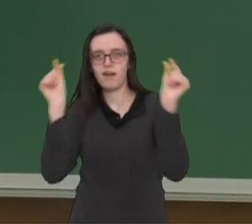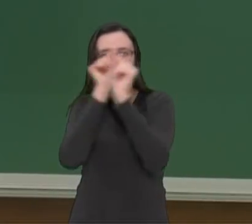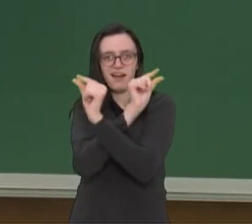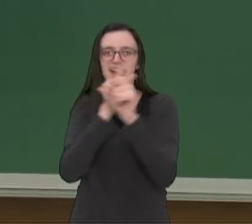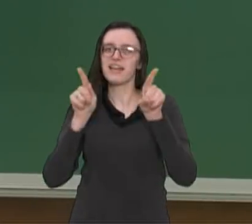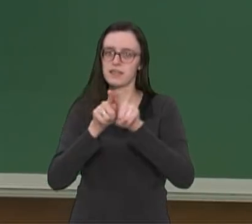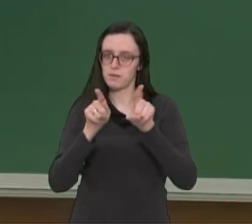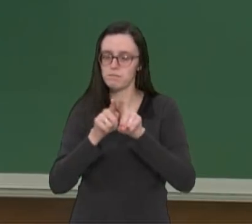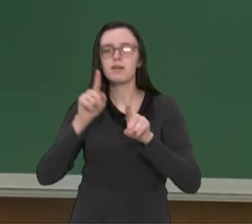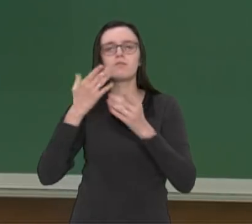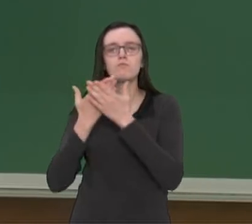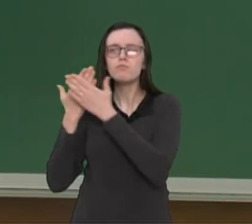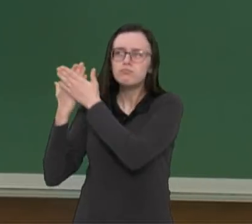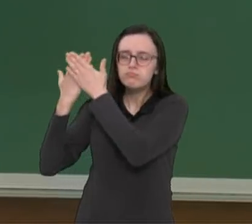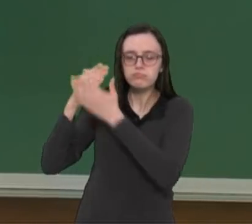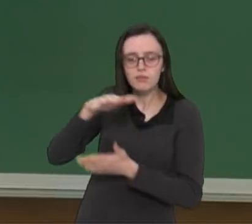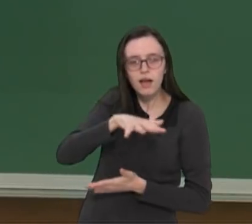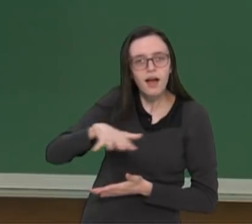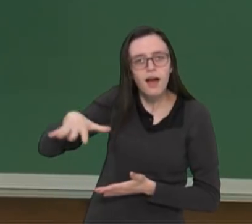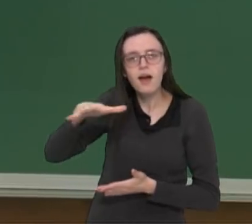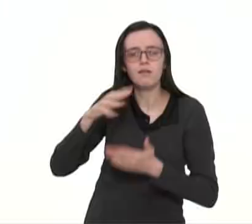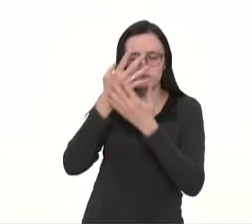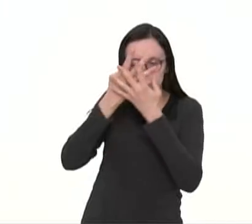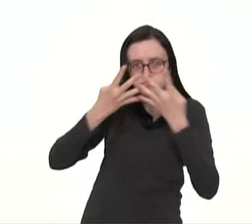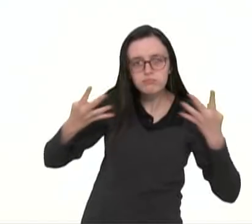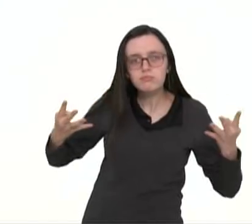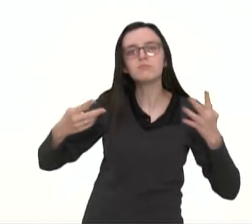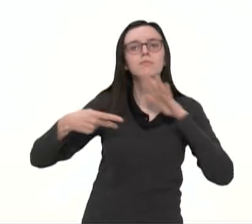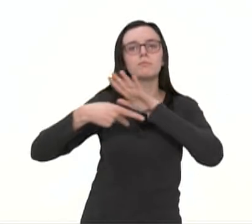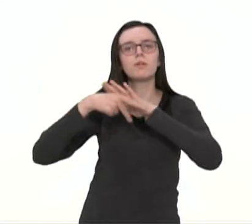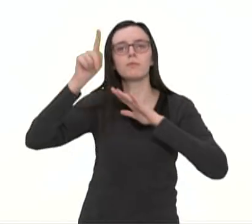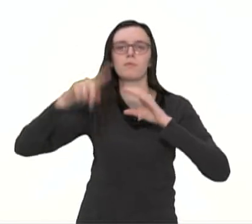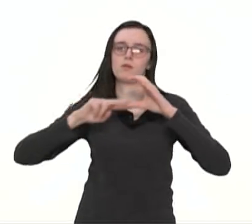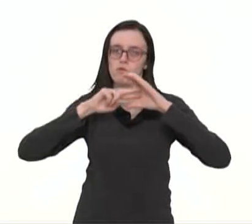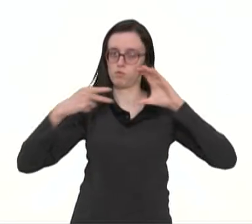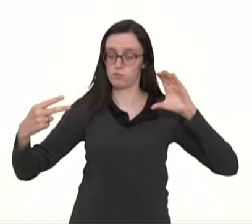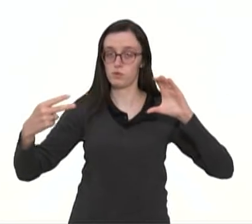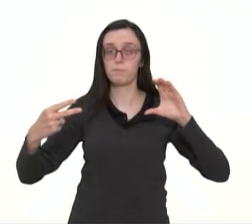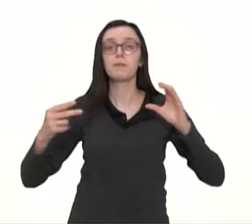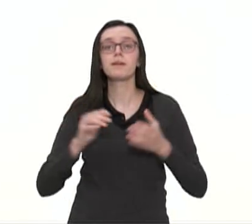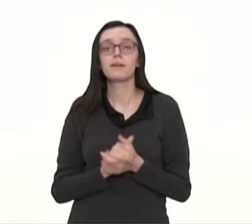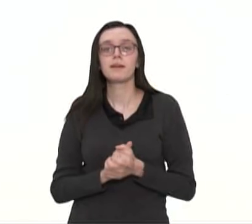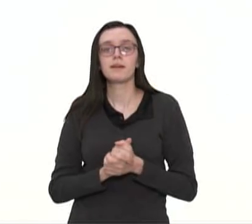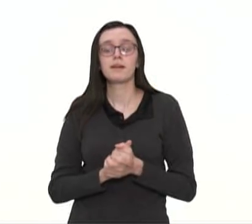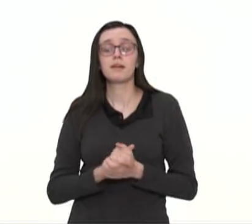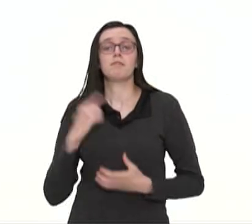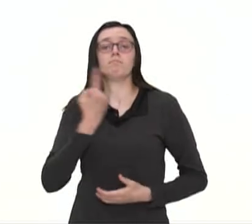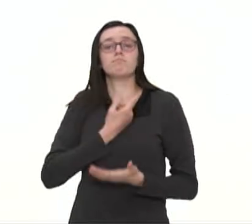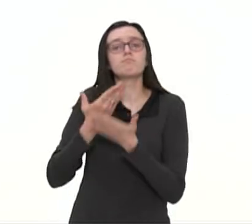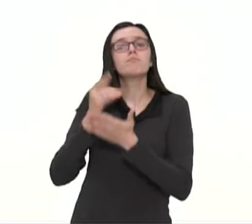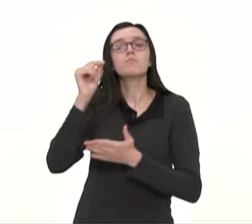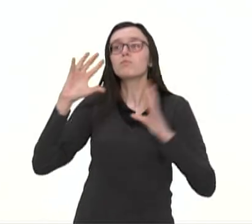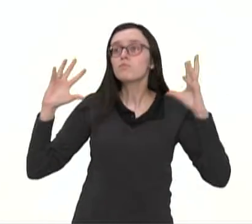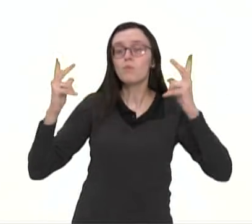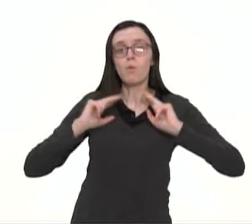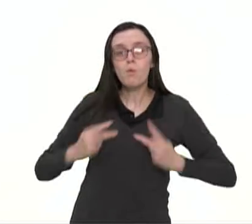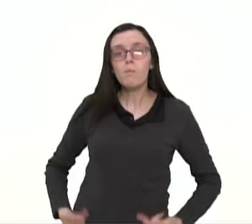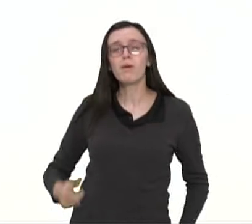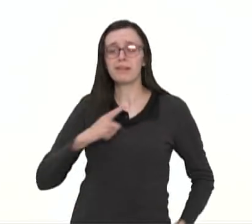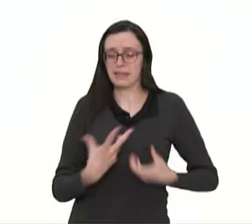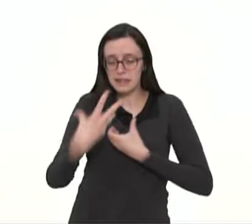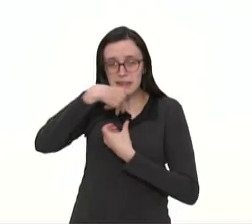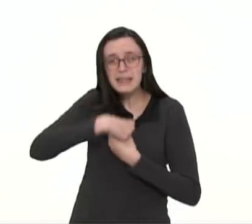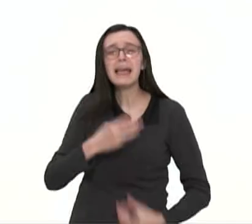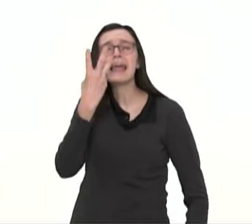cromossômico, tá? Mas antes, vamos relembrar esse slide aqui. Então, a gente viu que o ser humano tem cerca ali de 30 mil